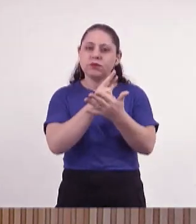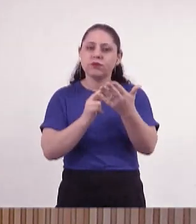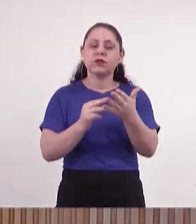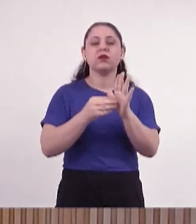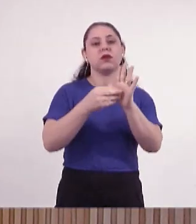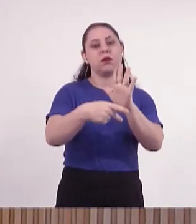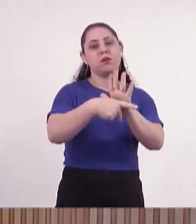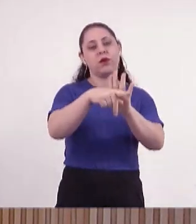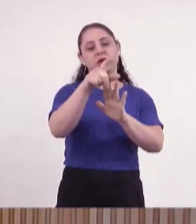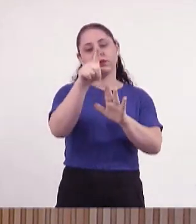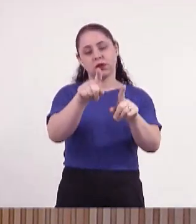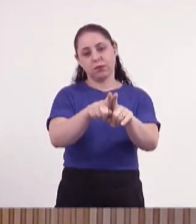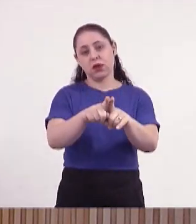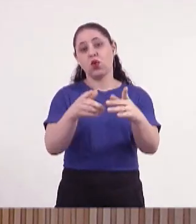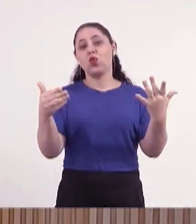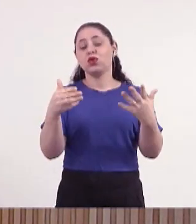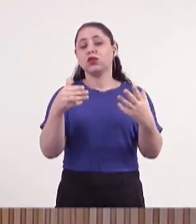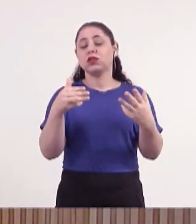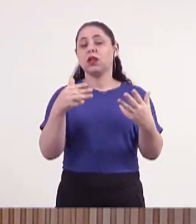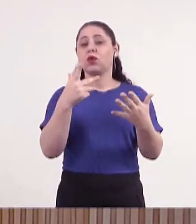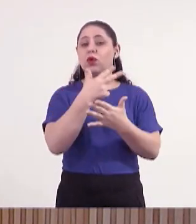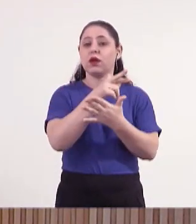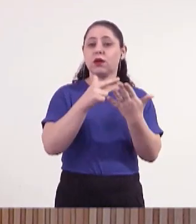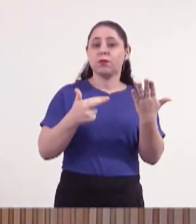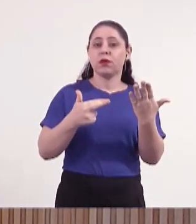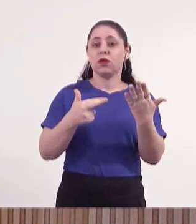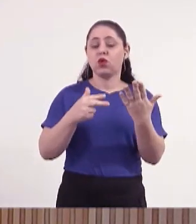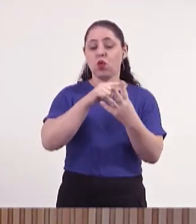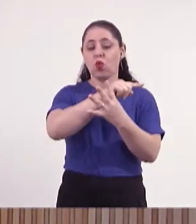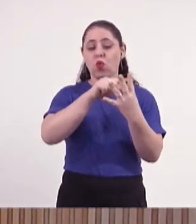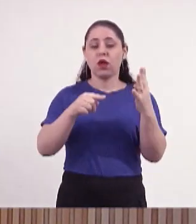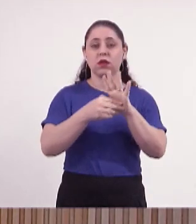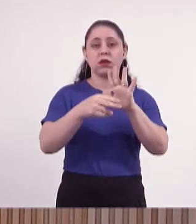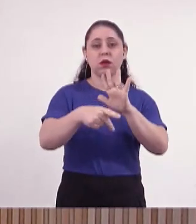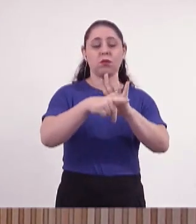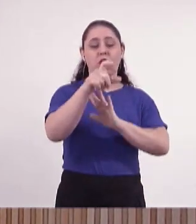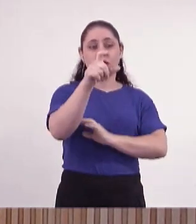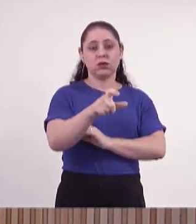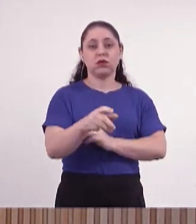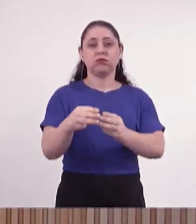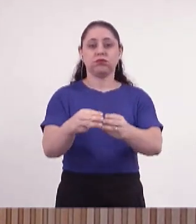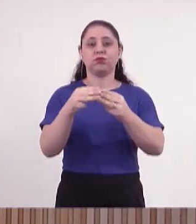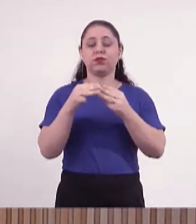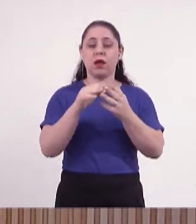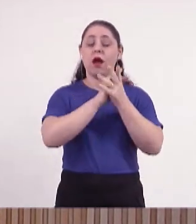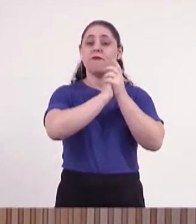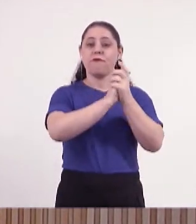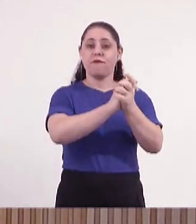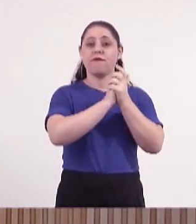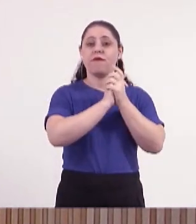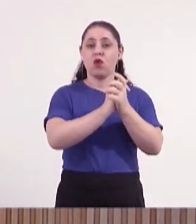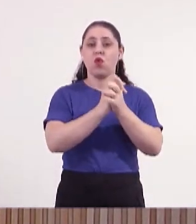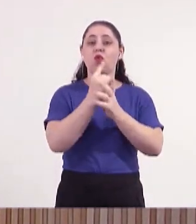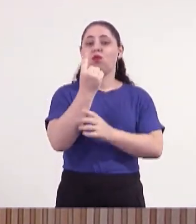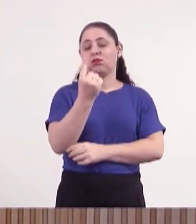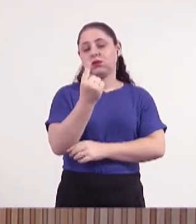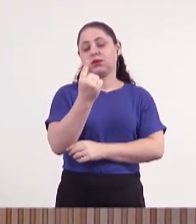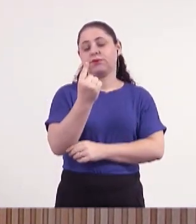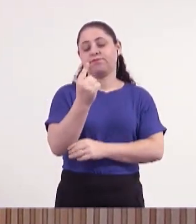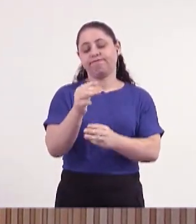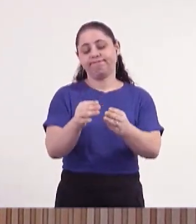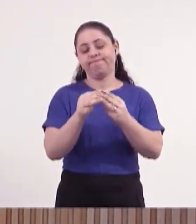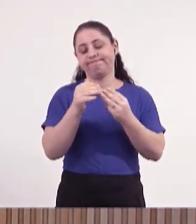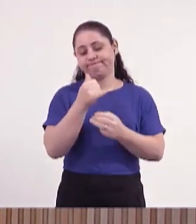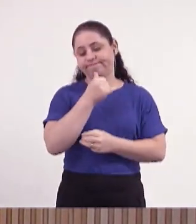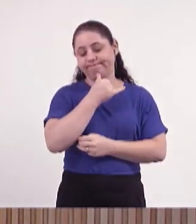requerimentos, as indicações e na sessão de hoje um requerimento, 4 indicações, 2 moções de congratulação e uma moção